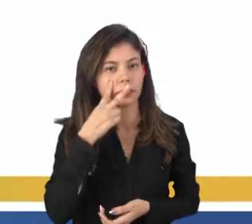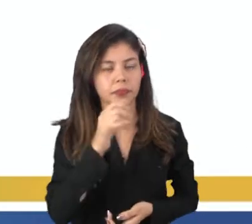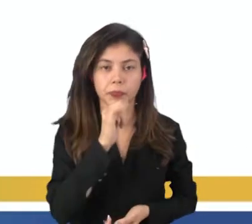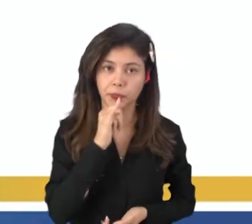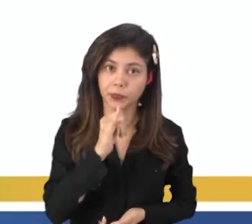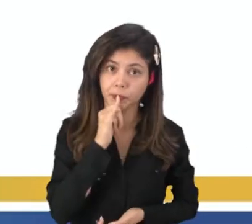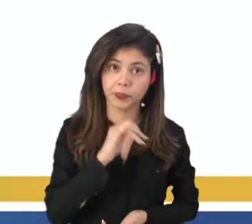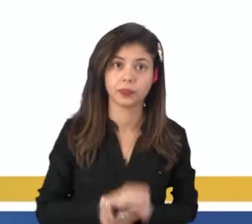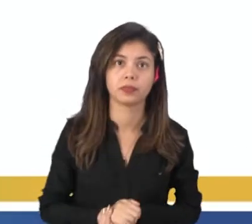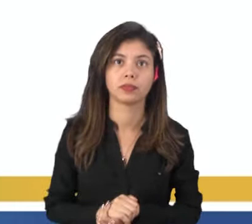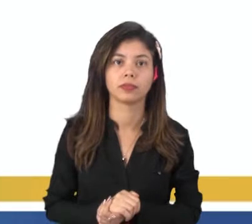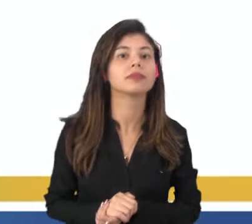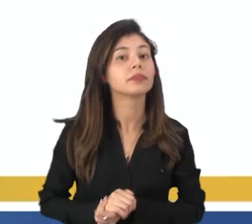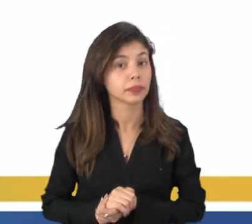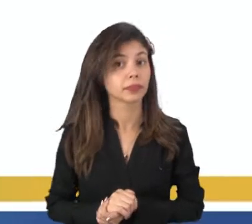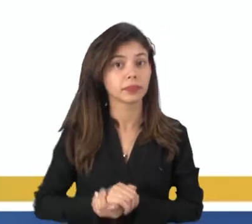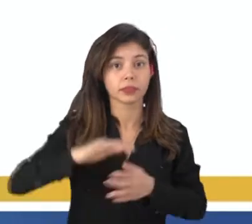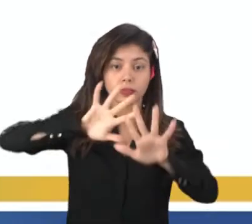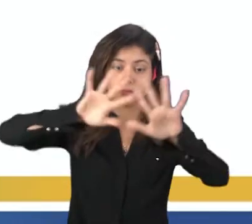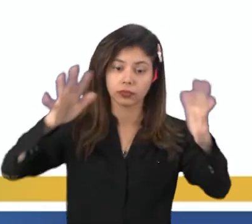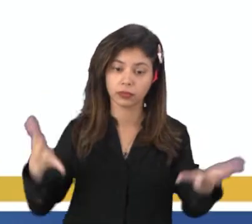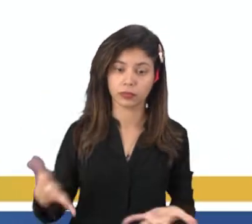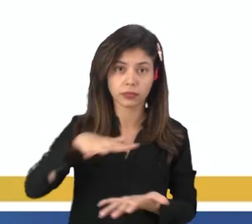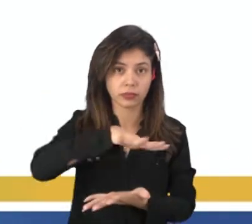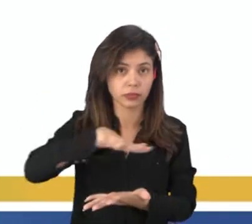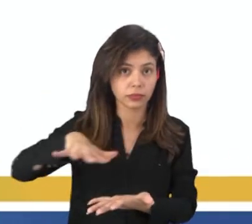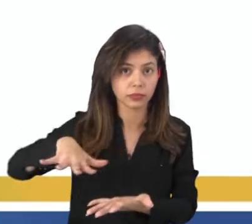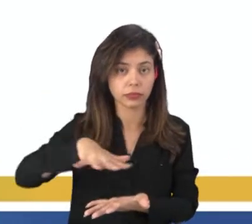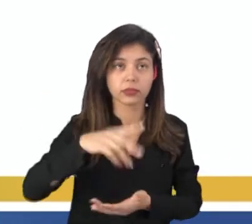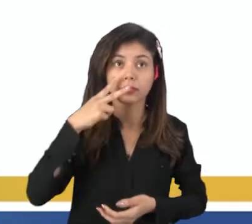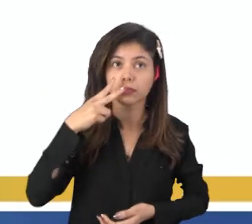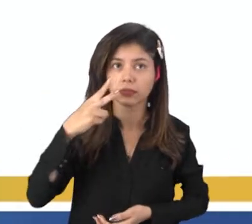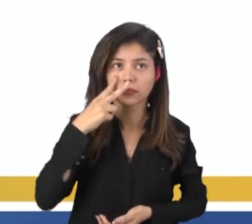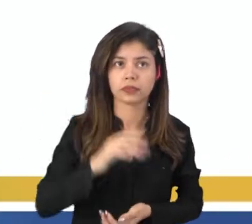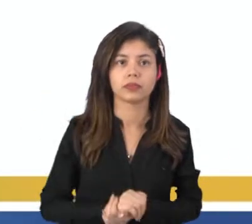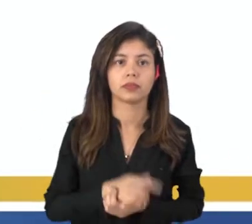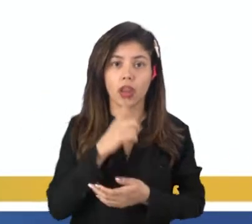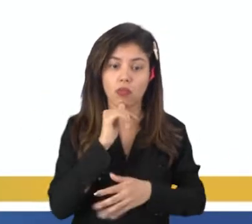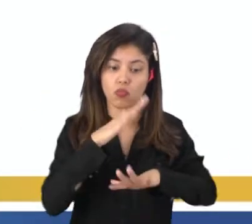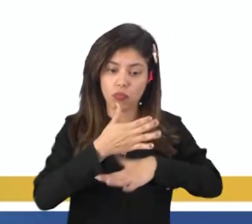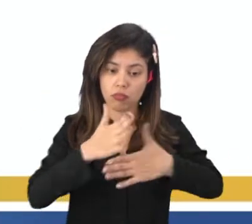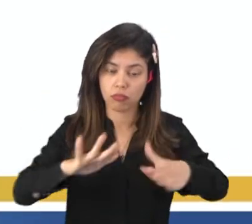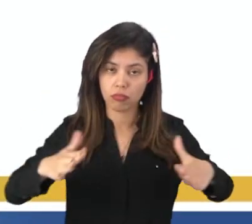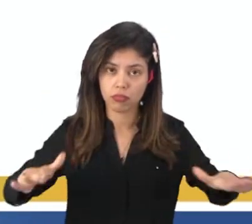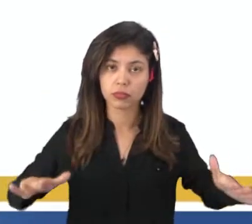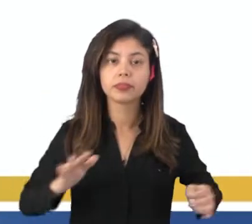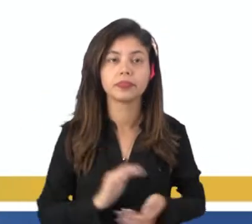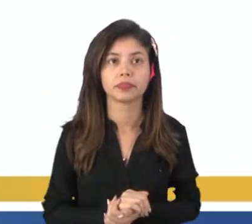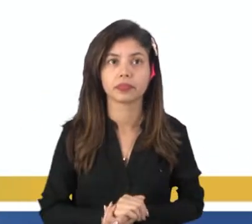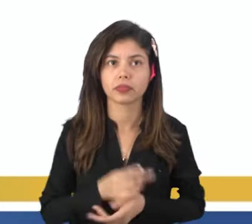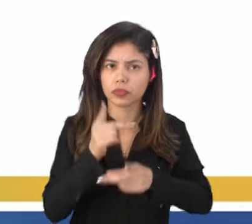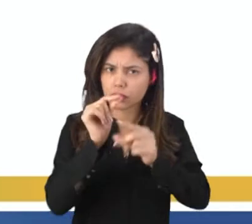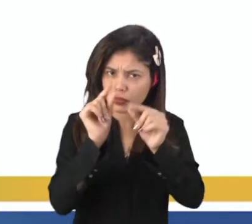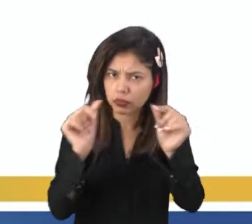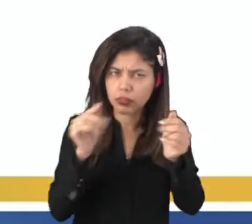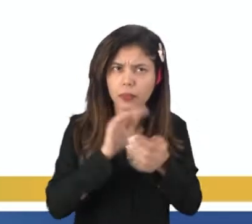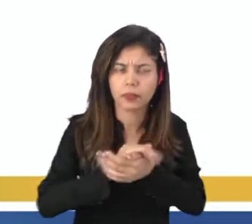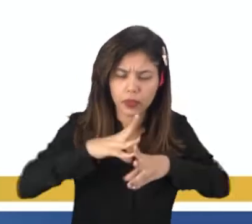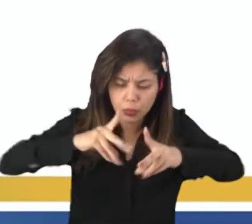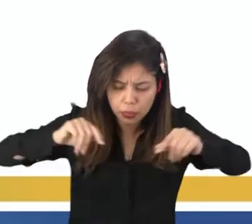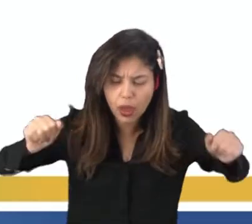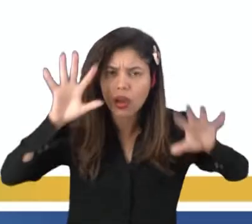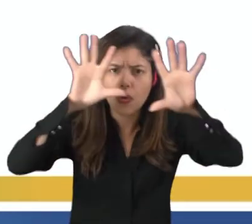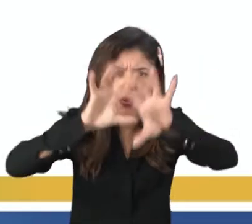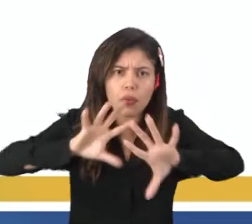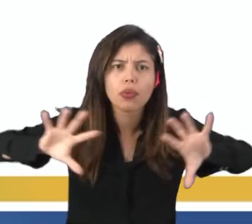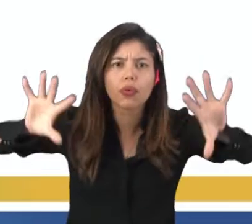exemplo de um ecossistema em equilíbrio. Observem comigo ali. Você tem um corpo de água, você tem uma porção de terra, você tem o ar, são os